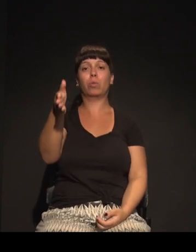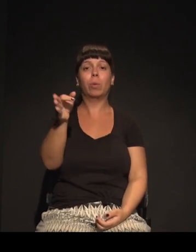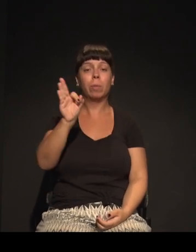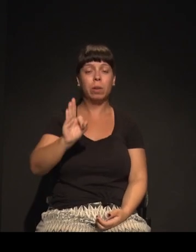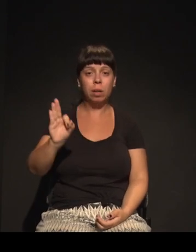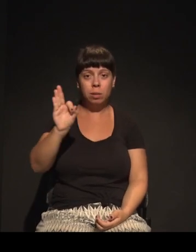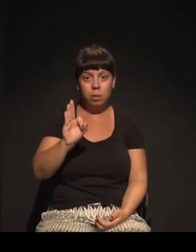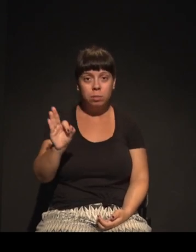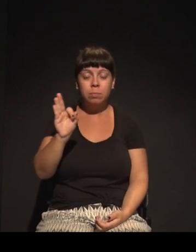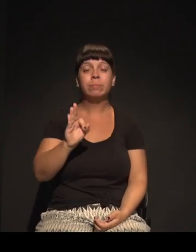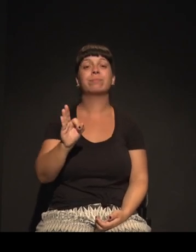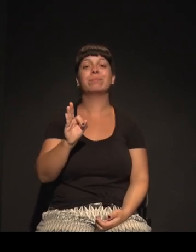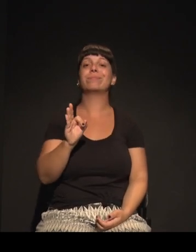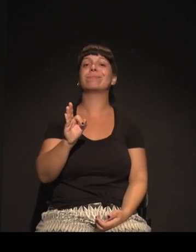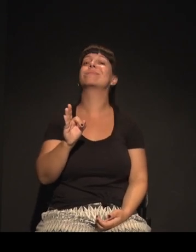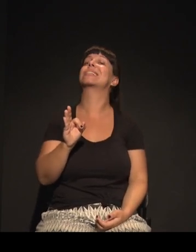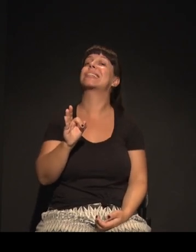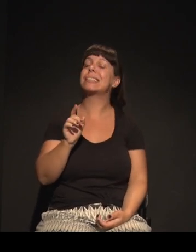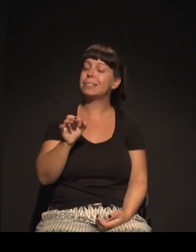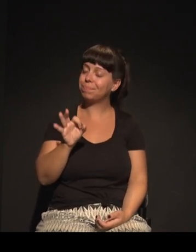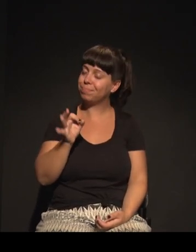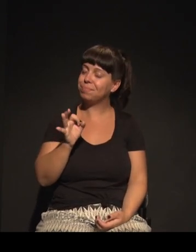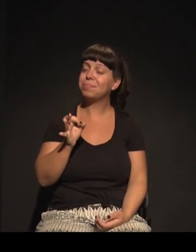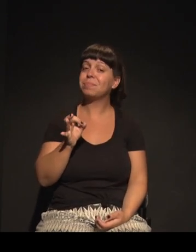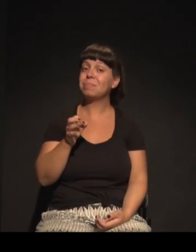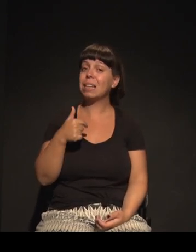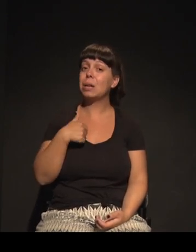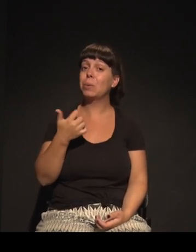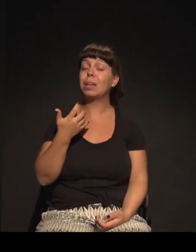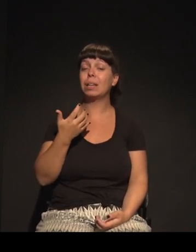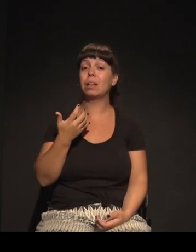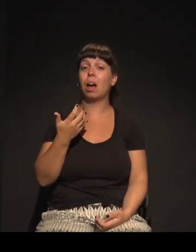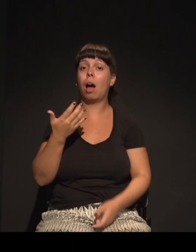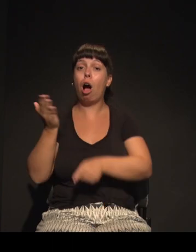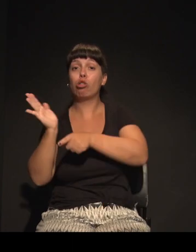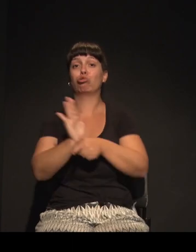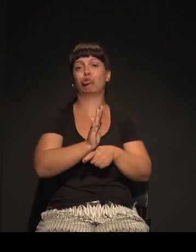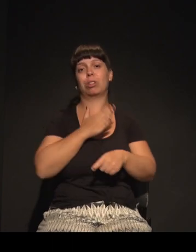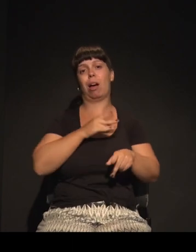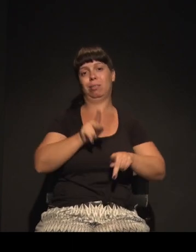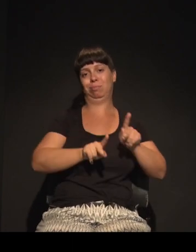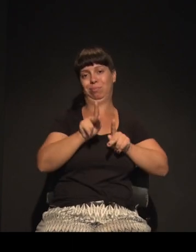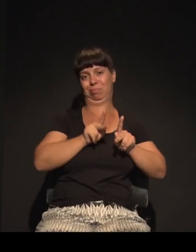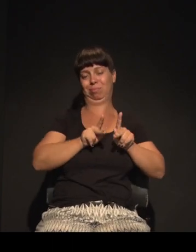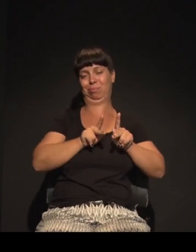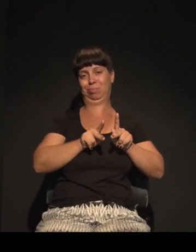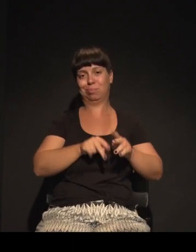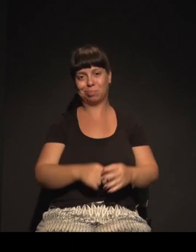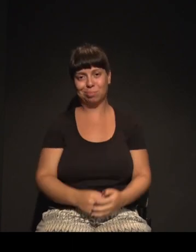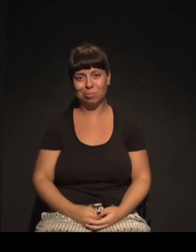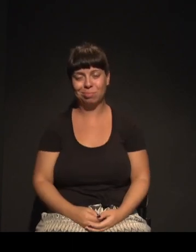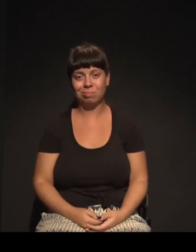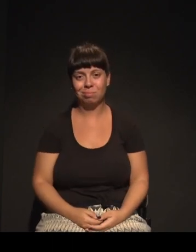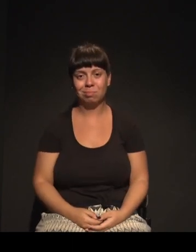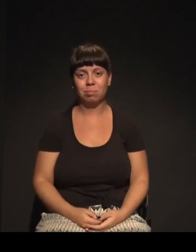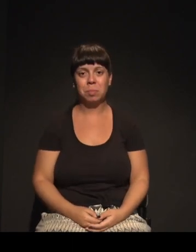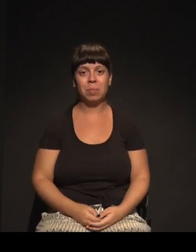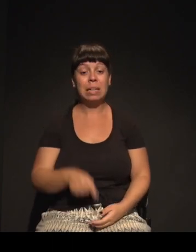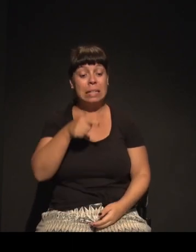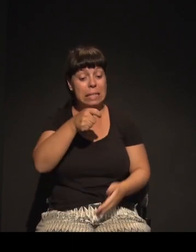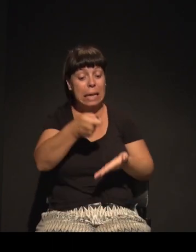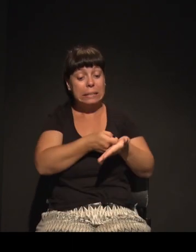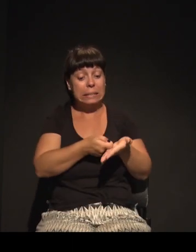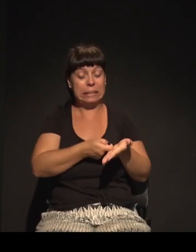justamente para que eu pudesse fazer alguma coisa pelo meu povo na escrita no caso